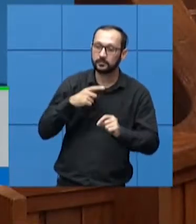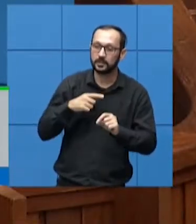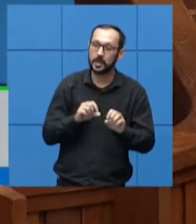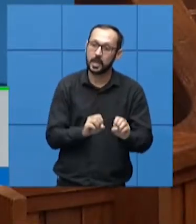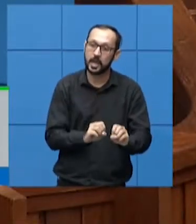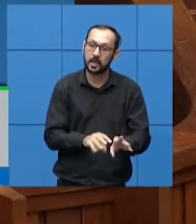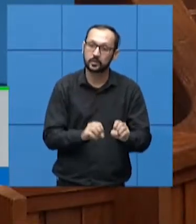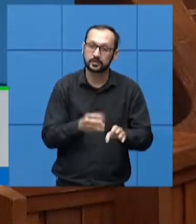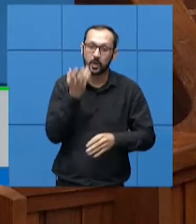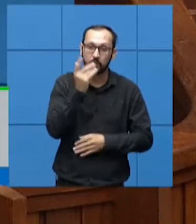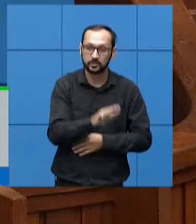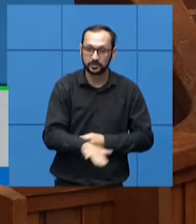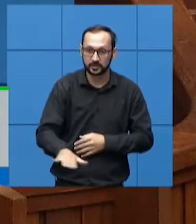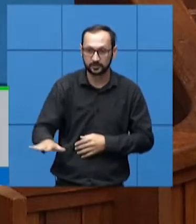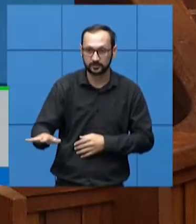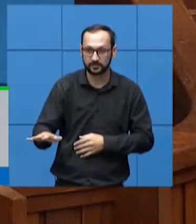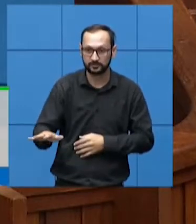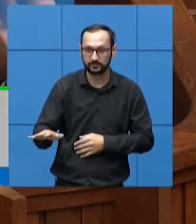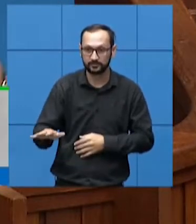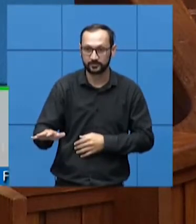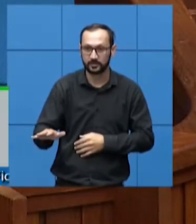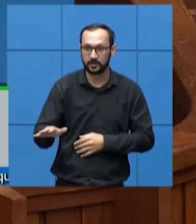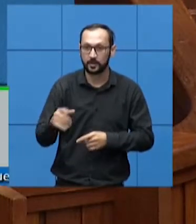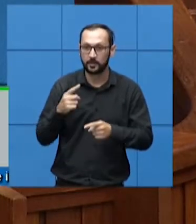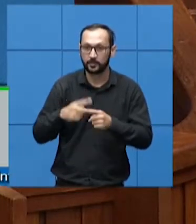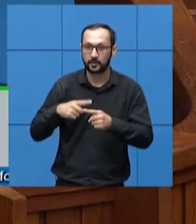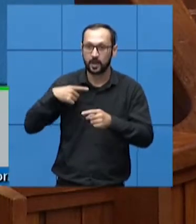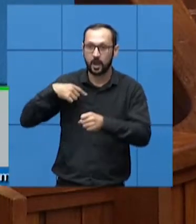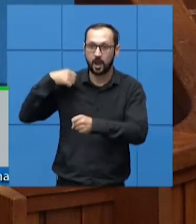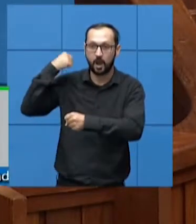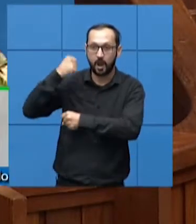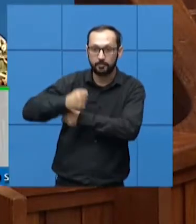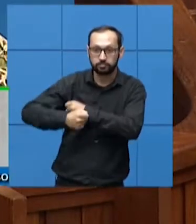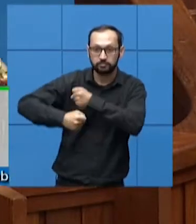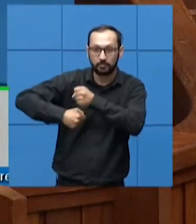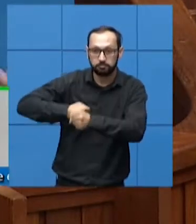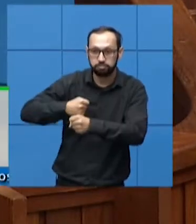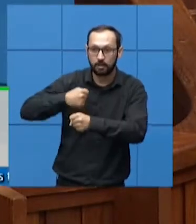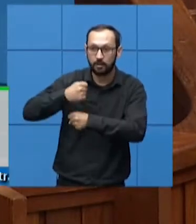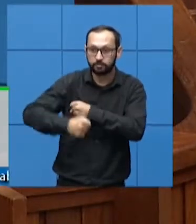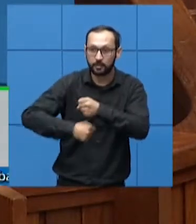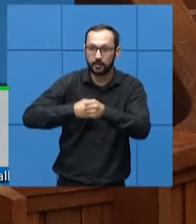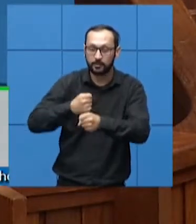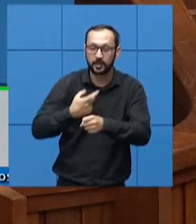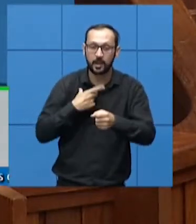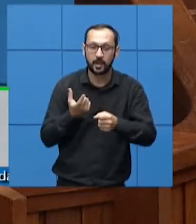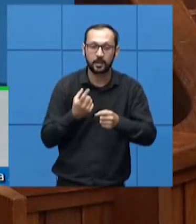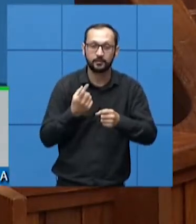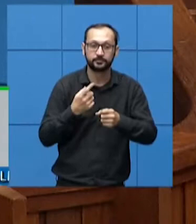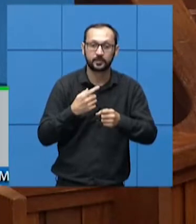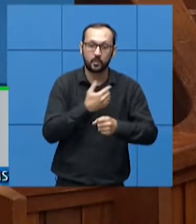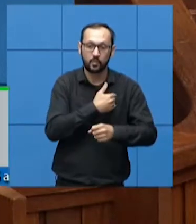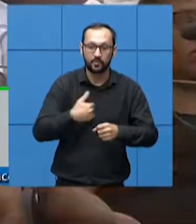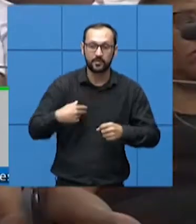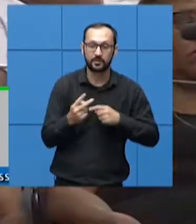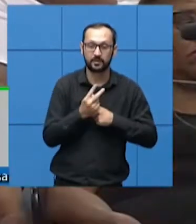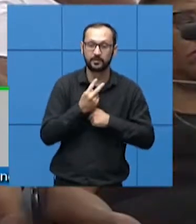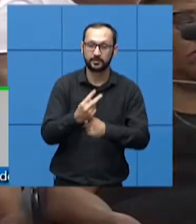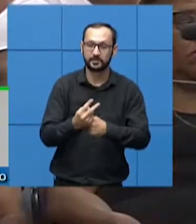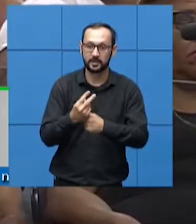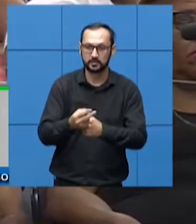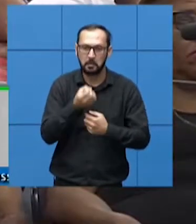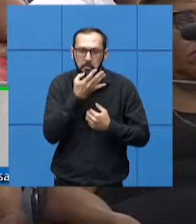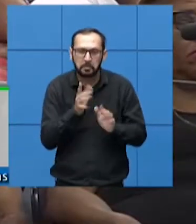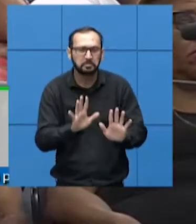educação infantil, porque, ao longo dos anos, a maior cedência era pelo governo do Estado. Isso é